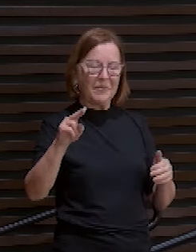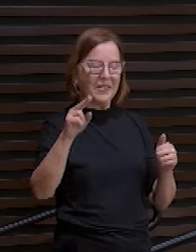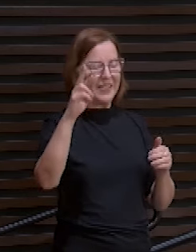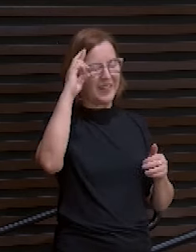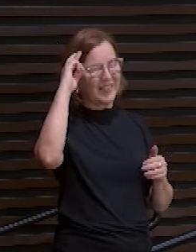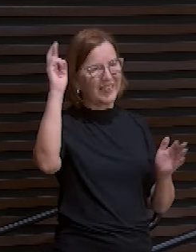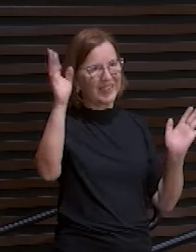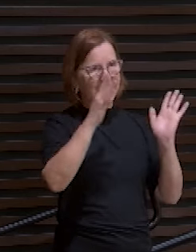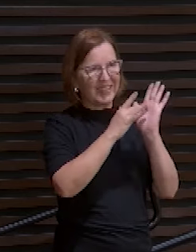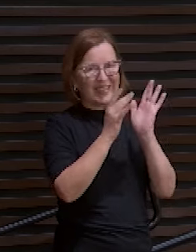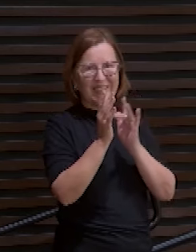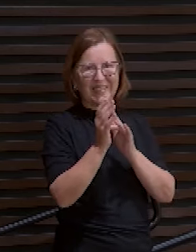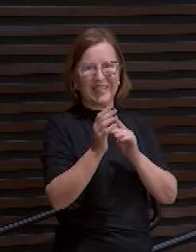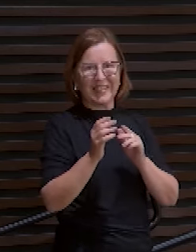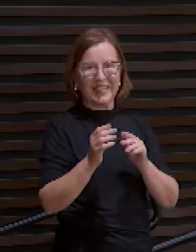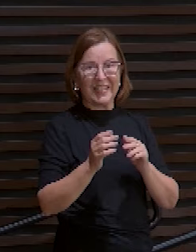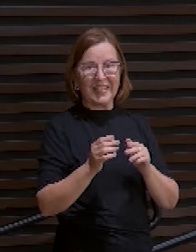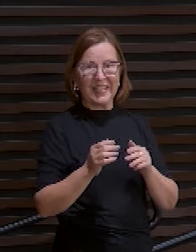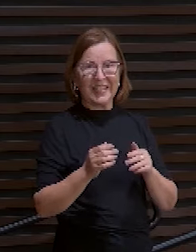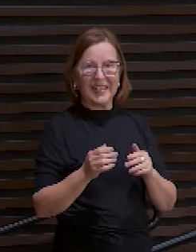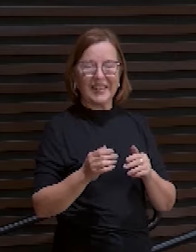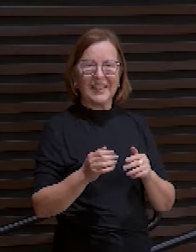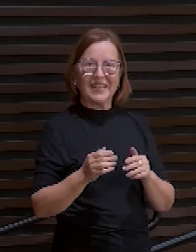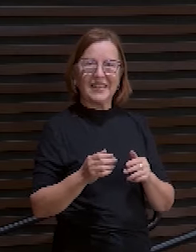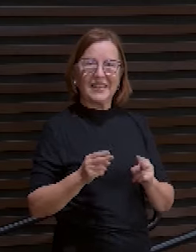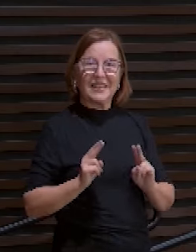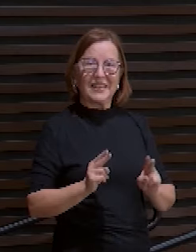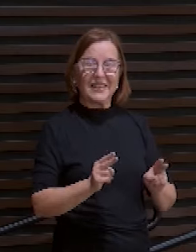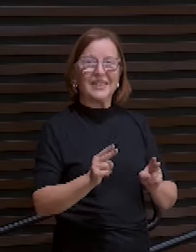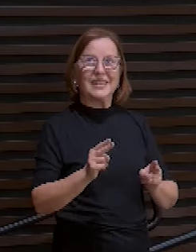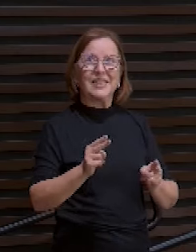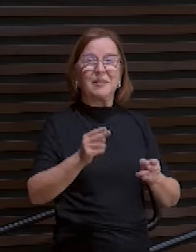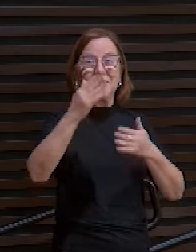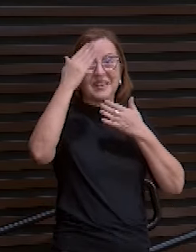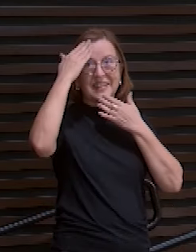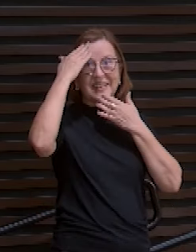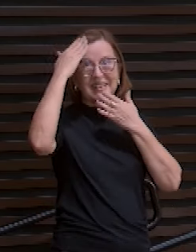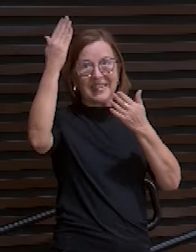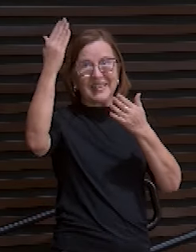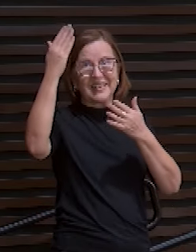Jesus dando por ele graças a Deus Pai